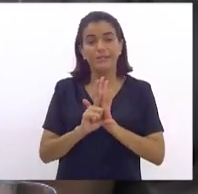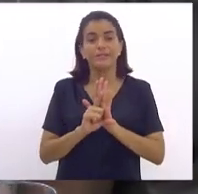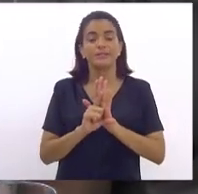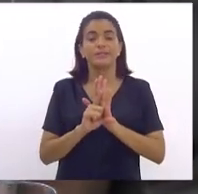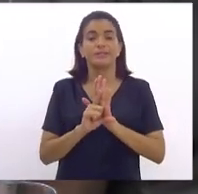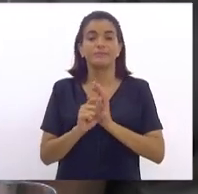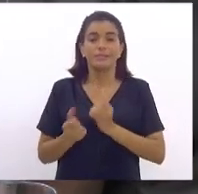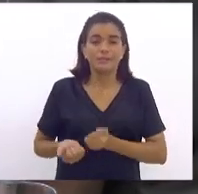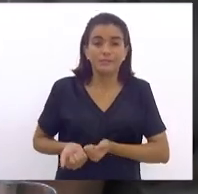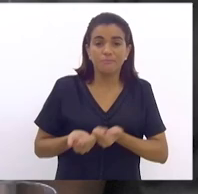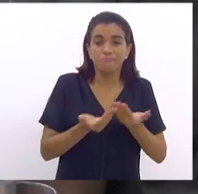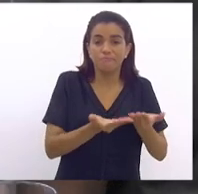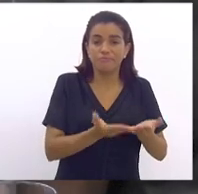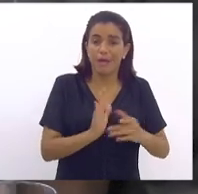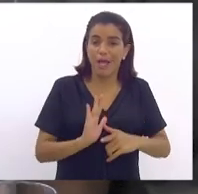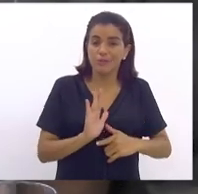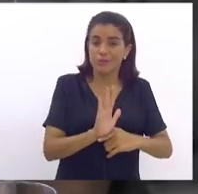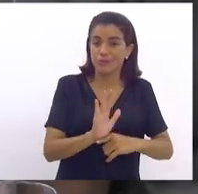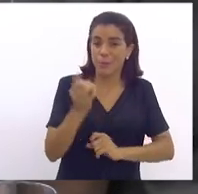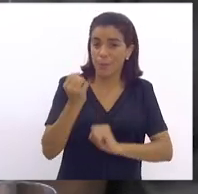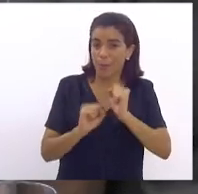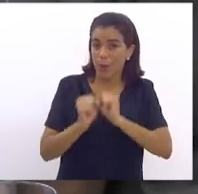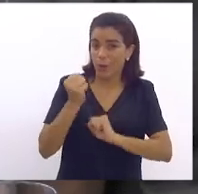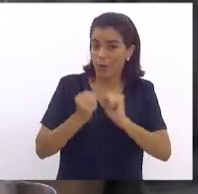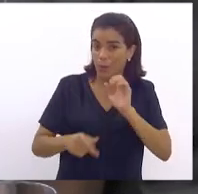esse beneplácito aos nossos produtores.